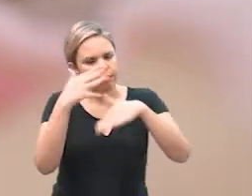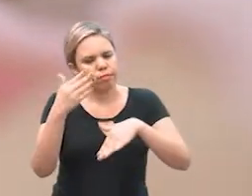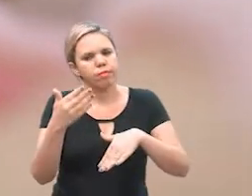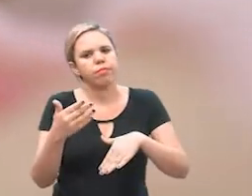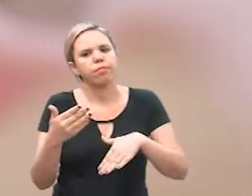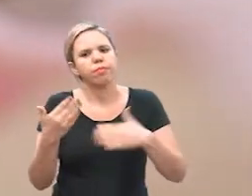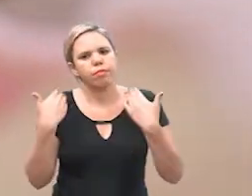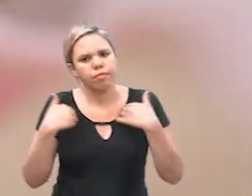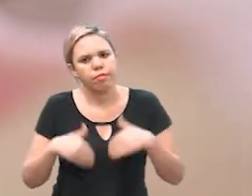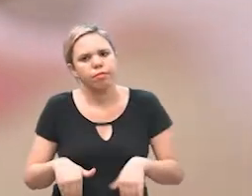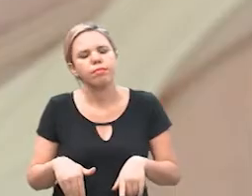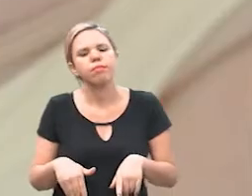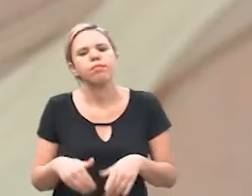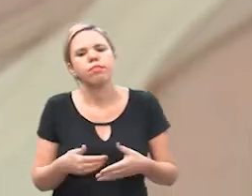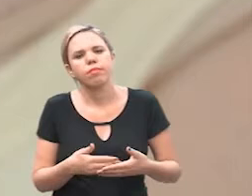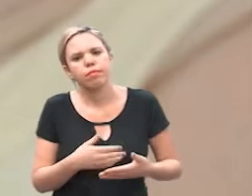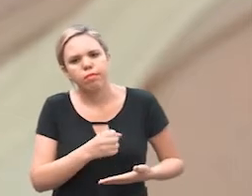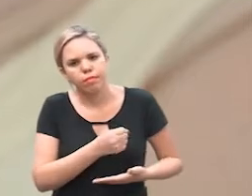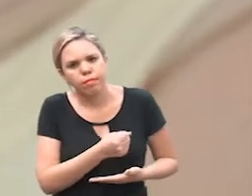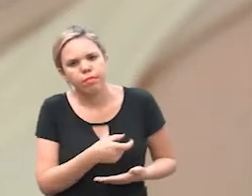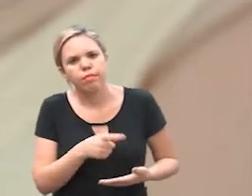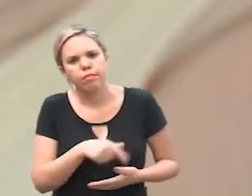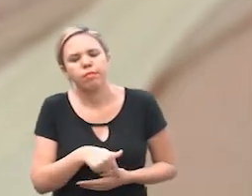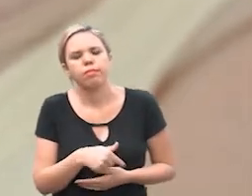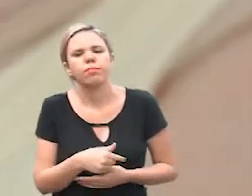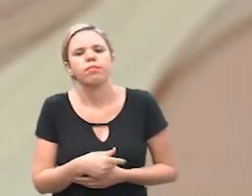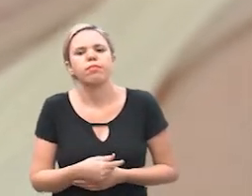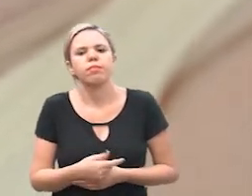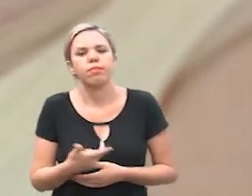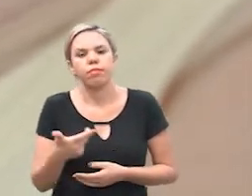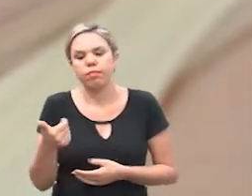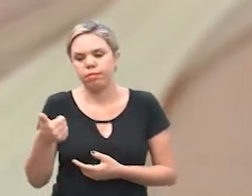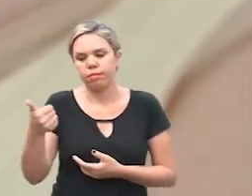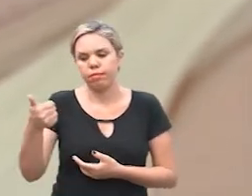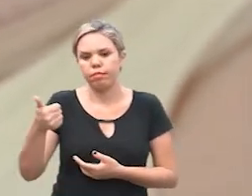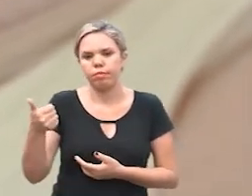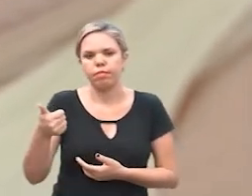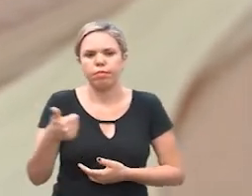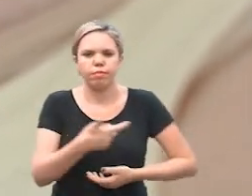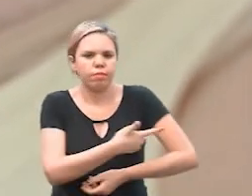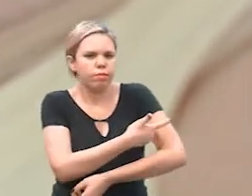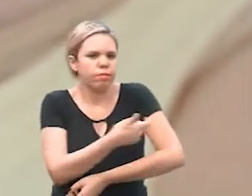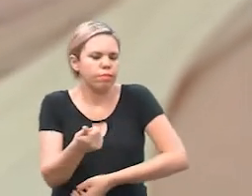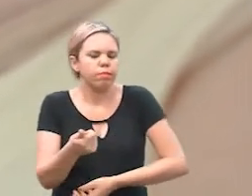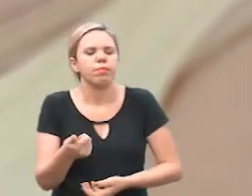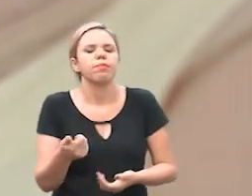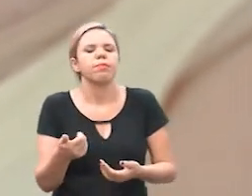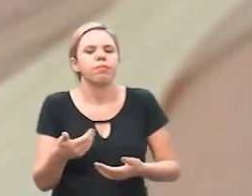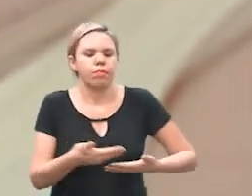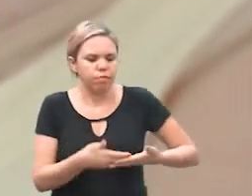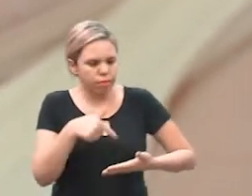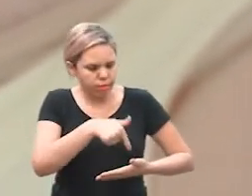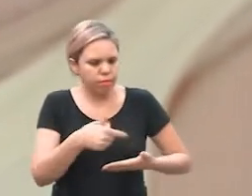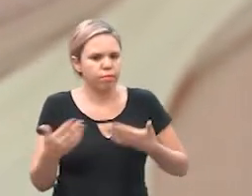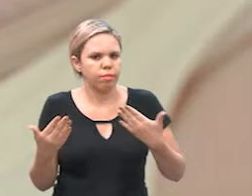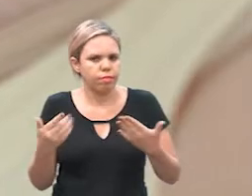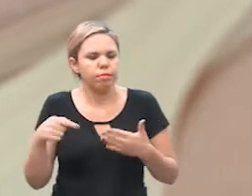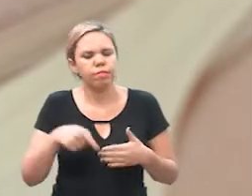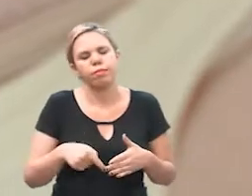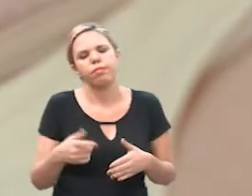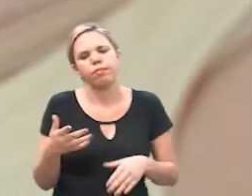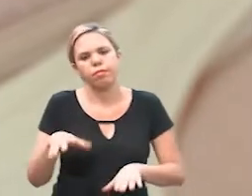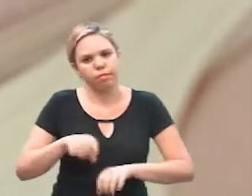desenvolvimento imunológico. O leite, ele é considerado como a primeira vacina que o bebê recebe. E aí ele aumenta